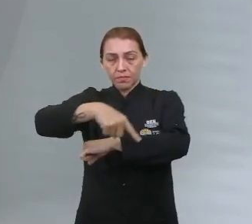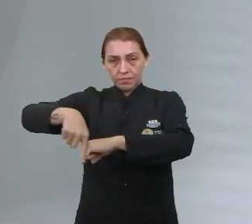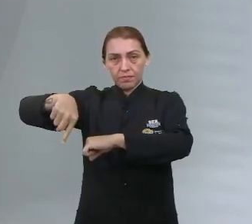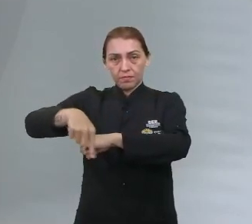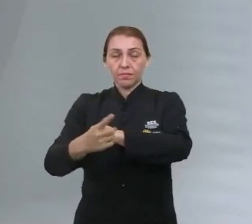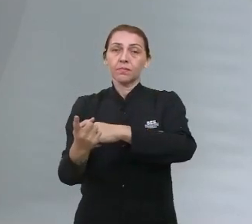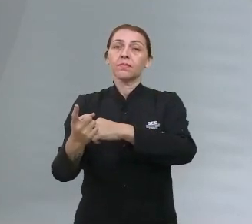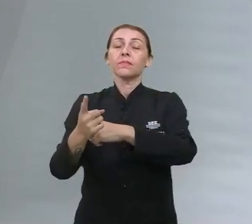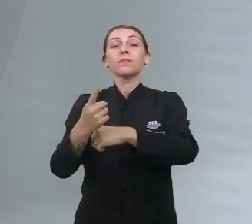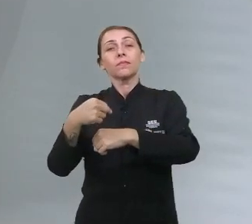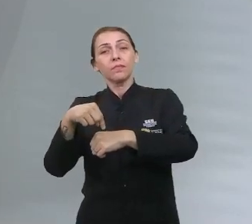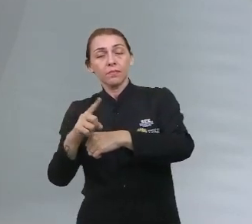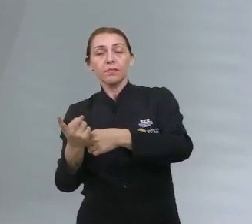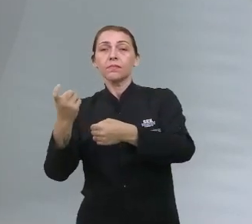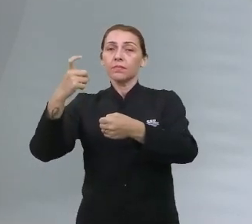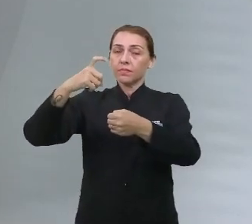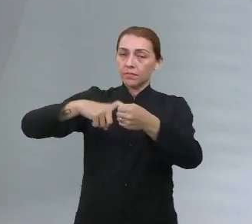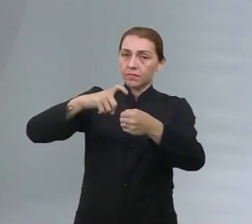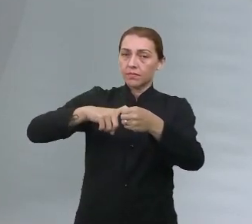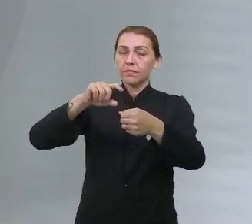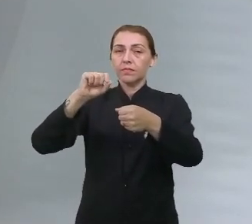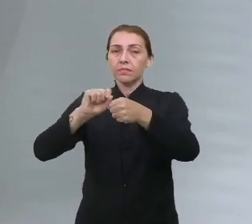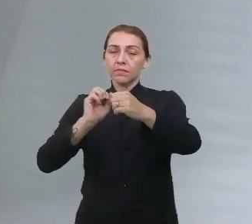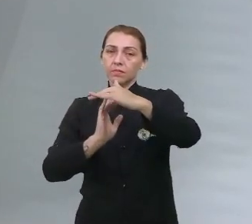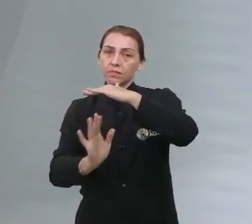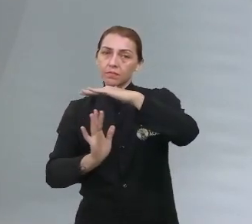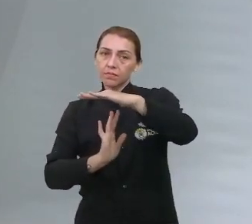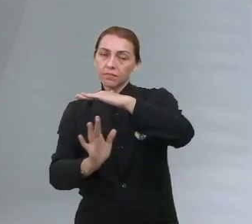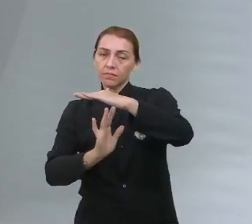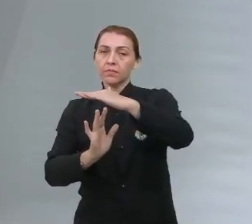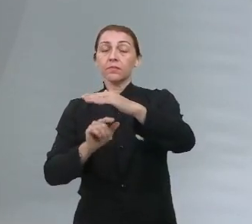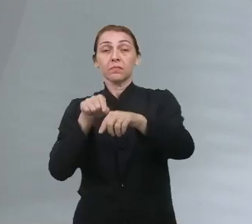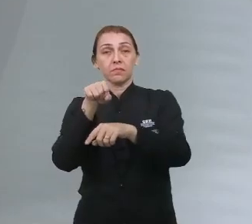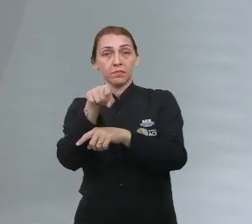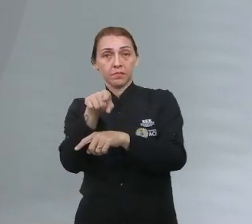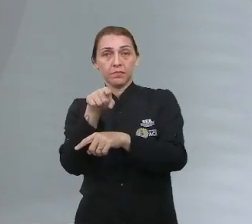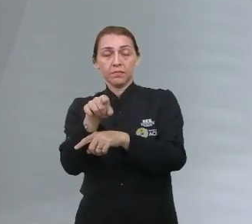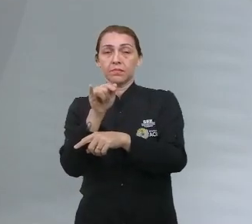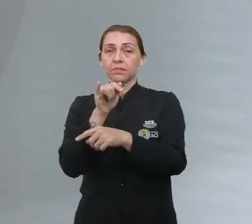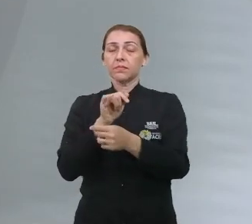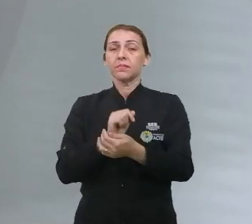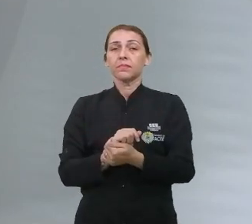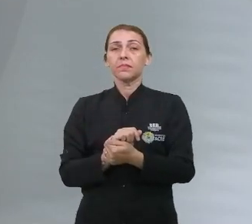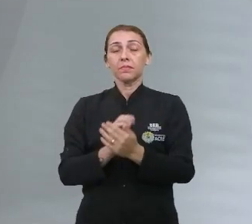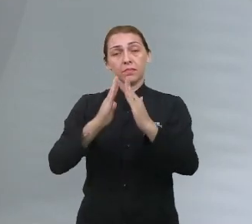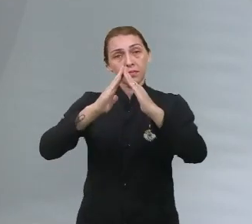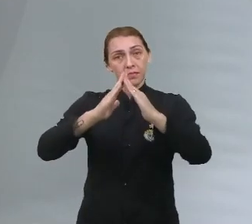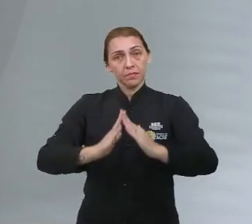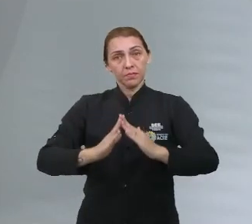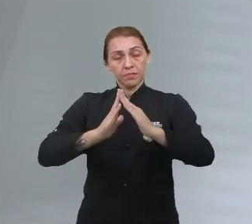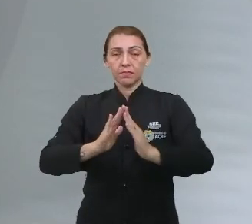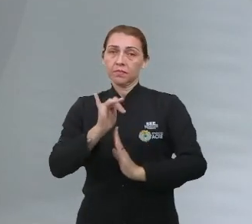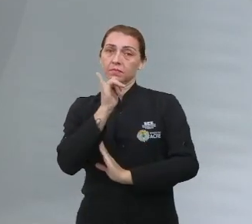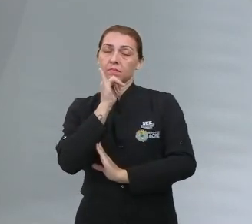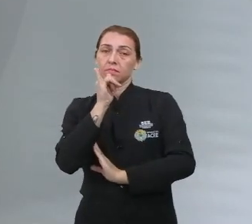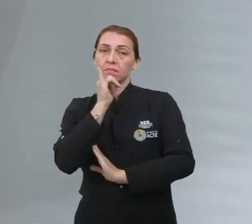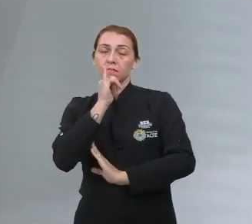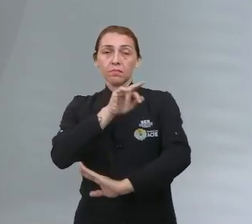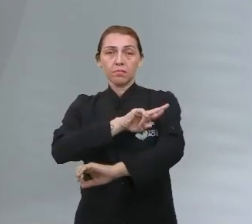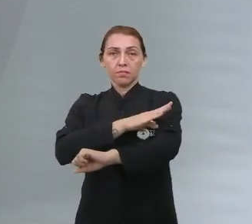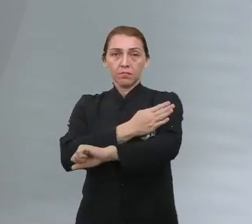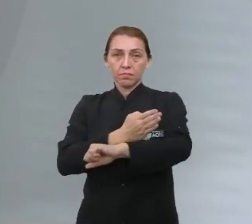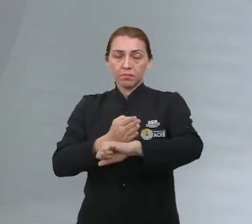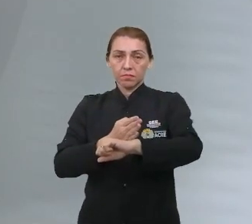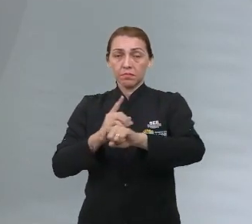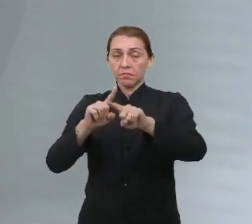volta no final do dia, ou seja, você fez uma migração pendular. Muitas vezes você reside, por exemplo, em Rio